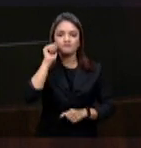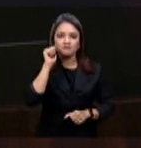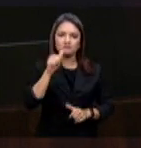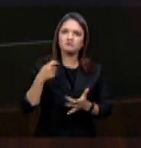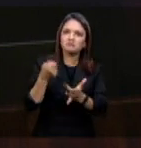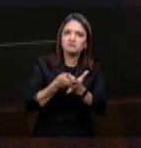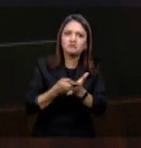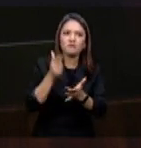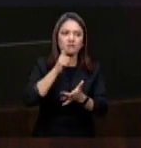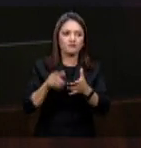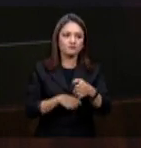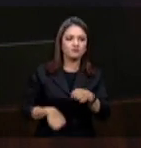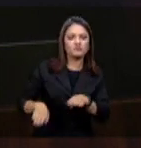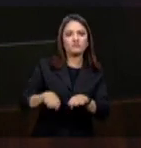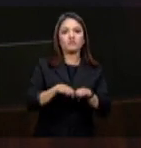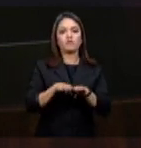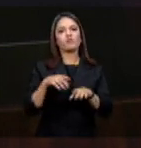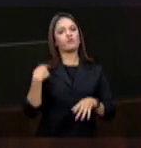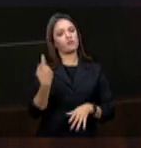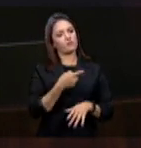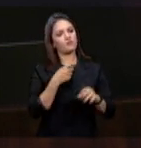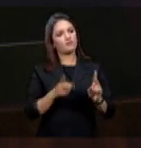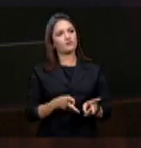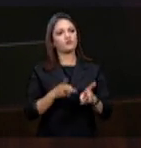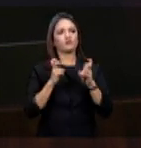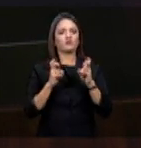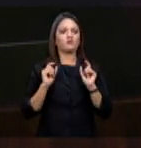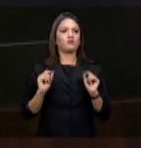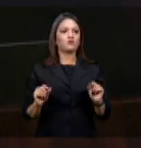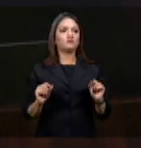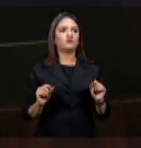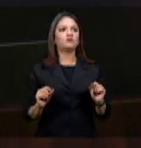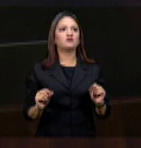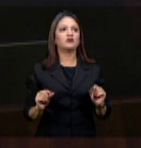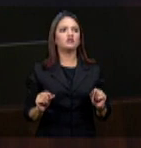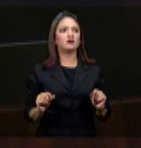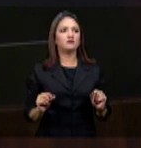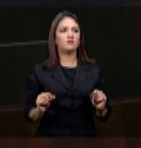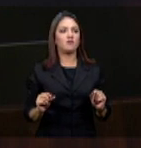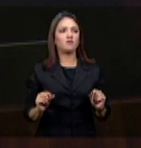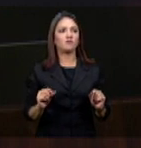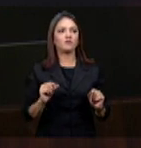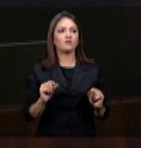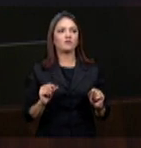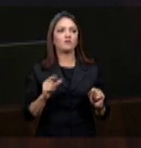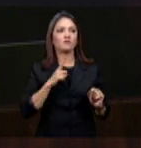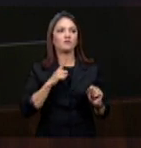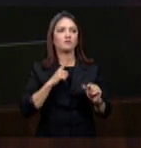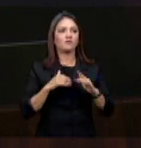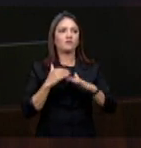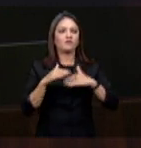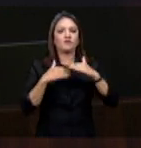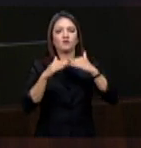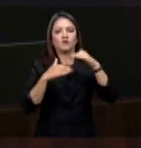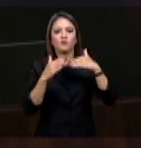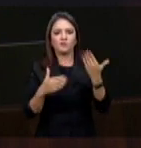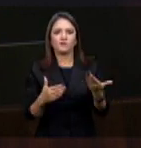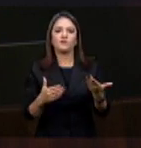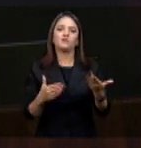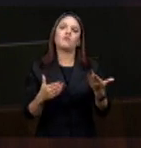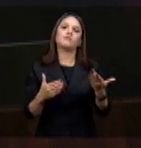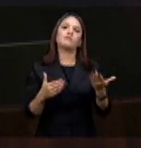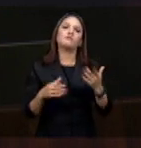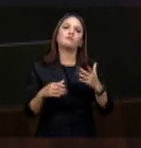nós identificamos Aqui estamos ainda é em evolução na